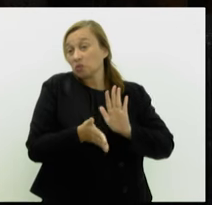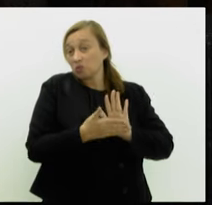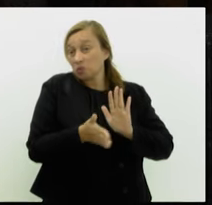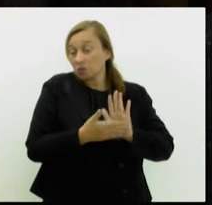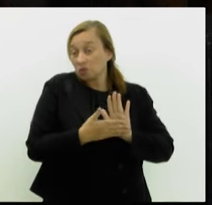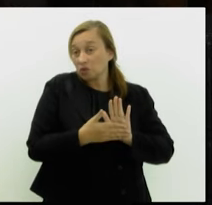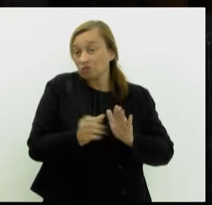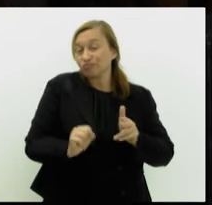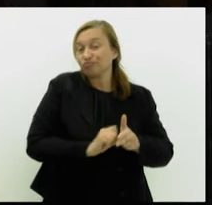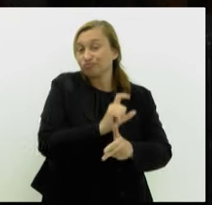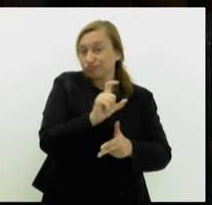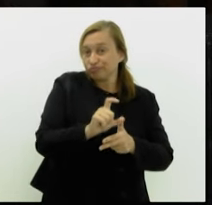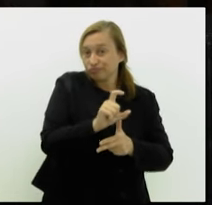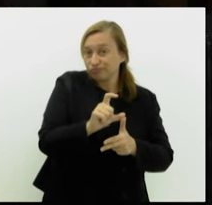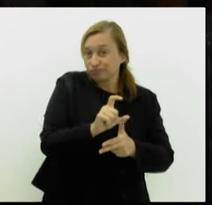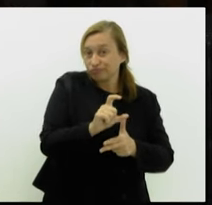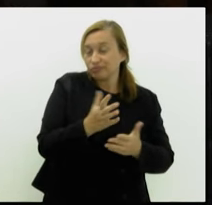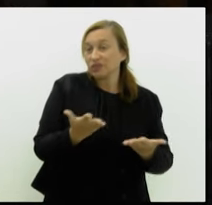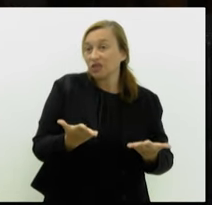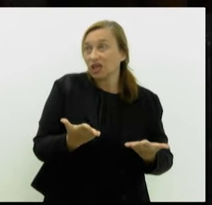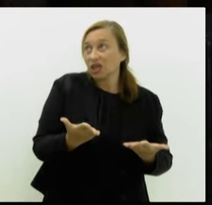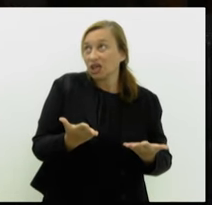pelo Executivo, ela é